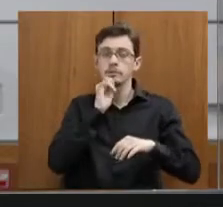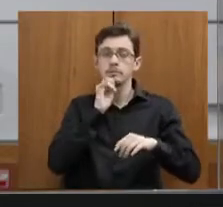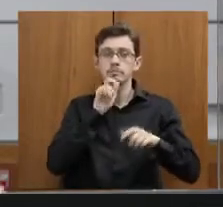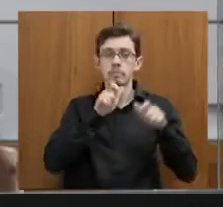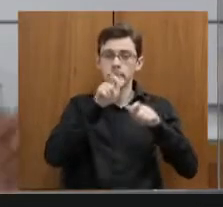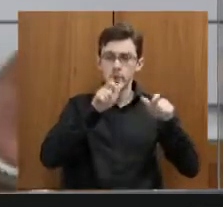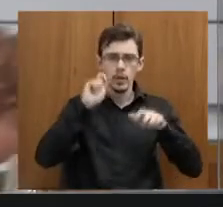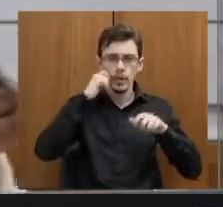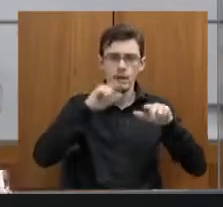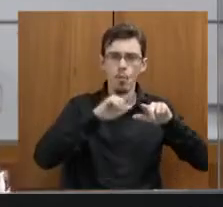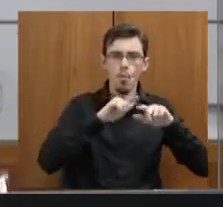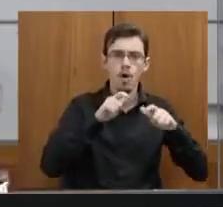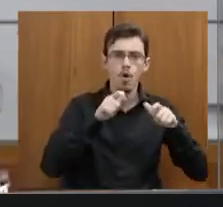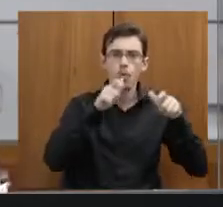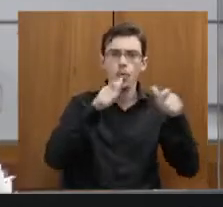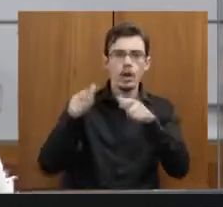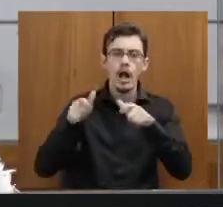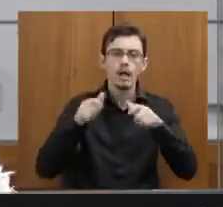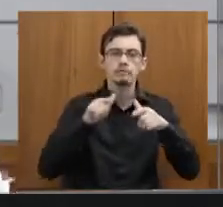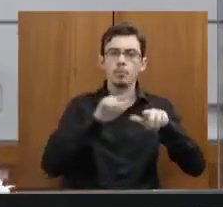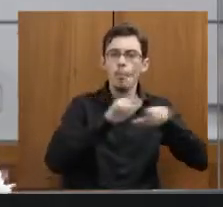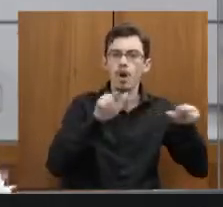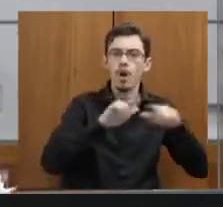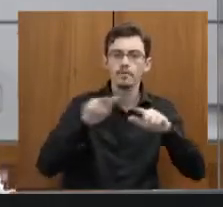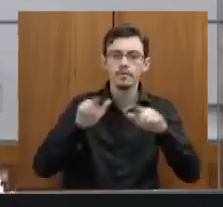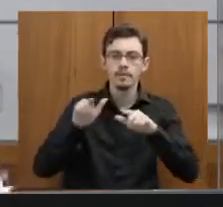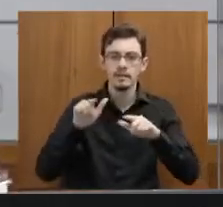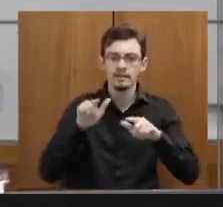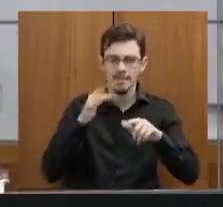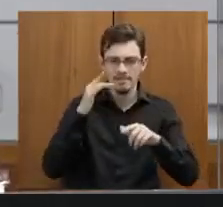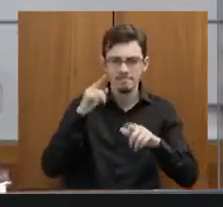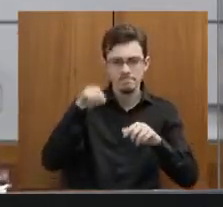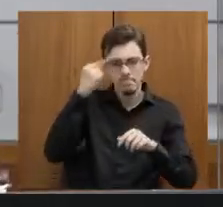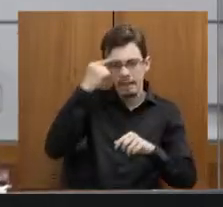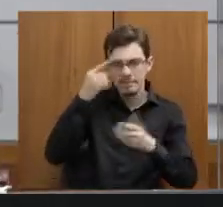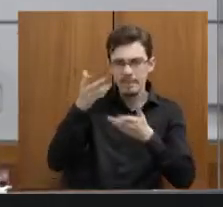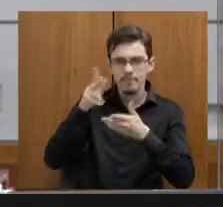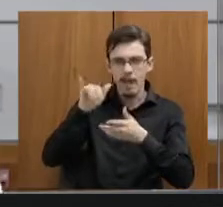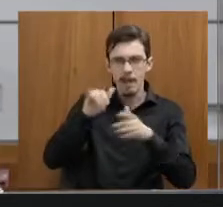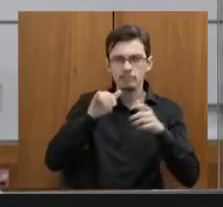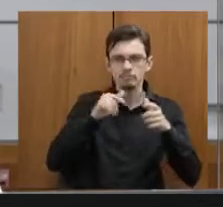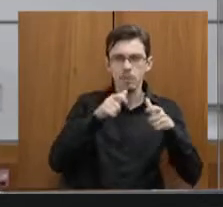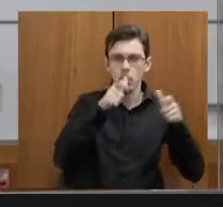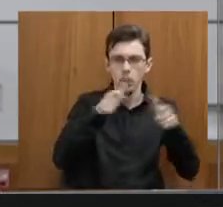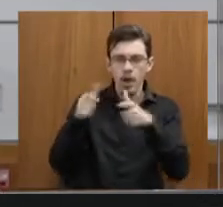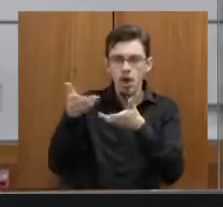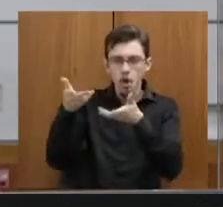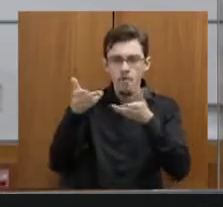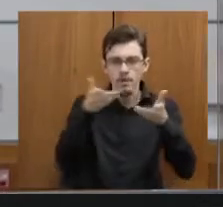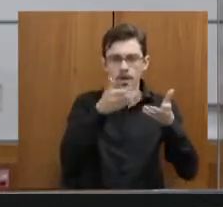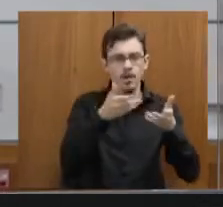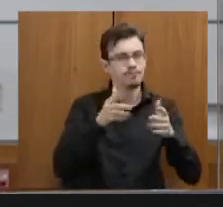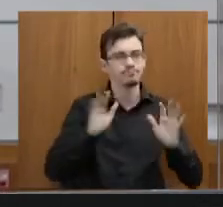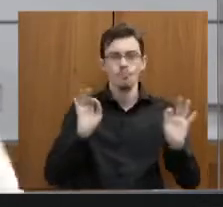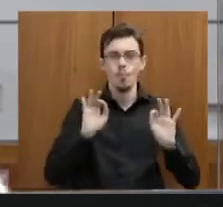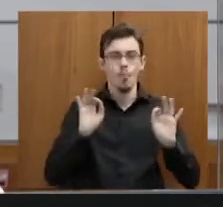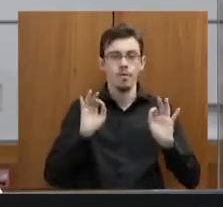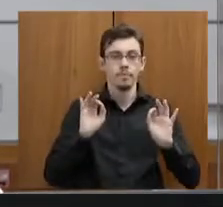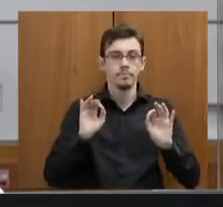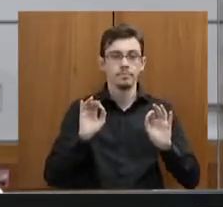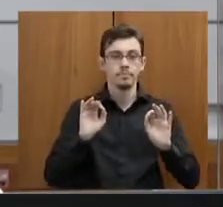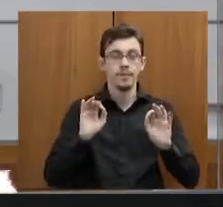não então é esse é mais um ponto para encerrar Deixa eu ver com o outro. Editais